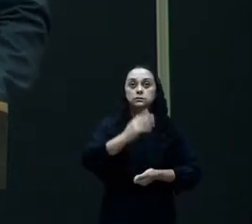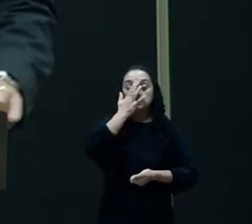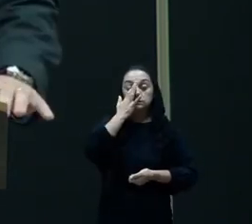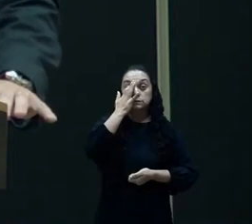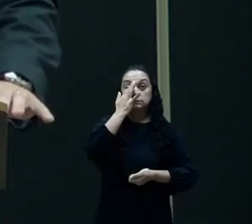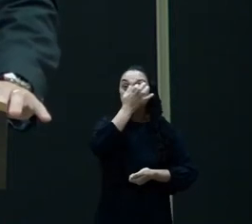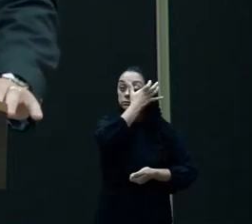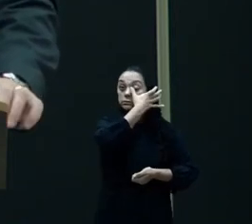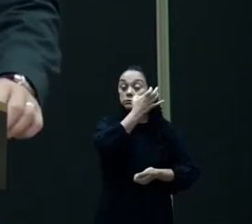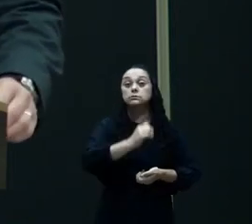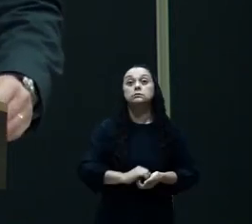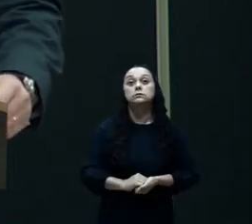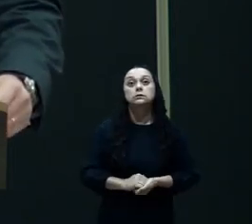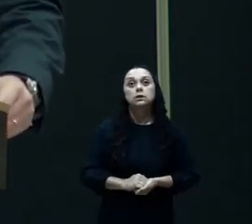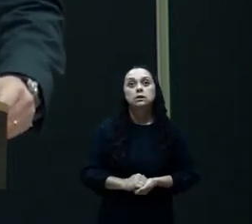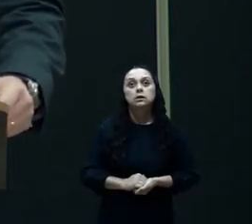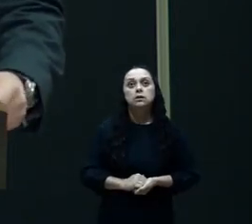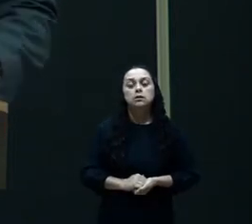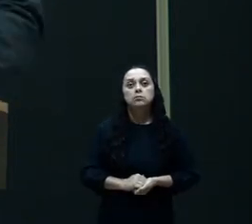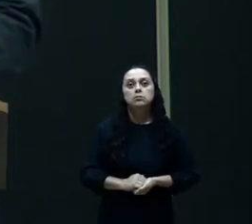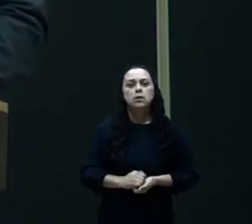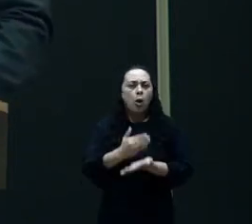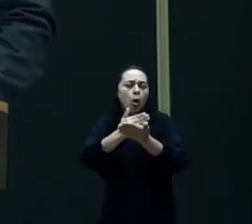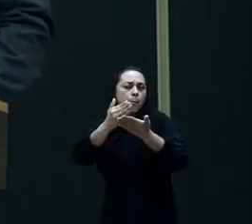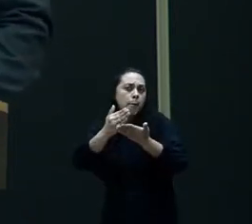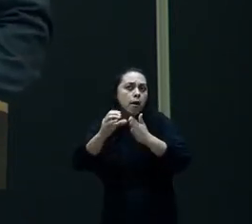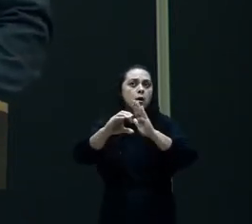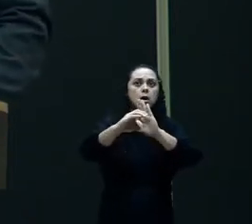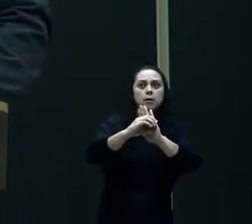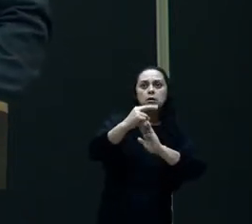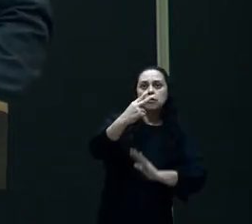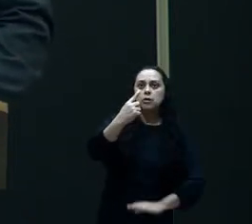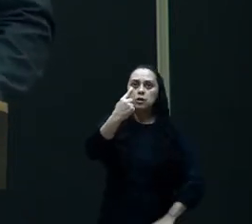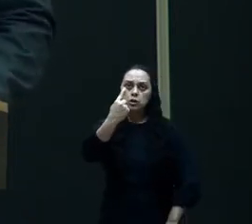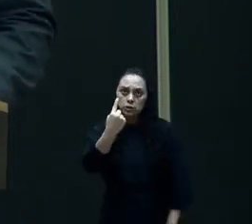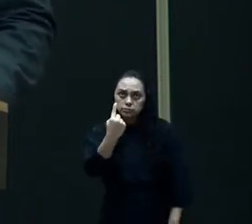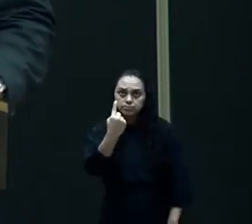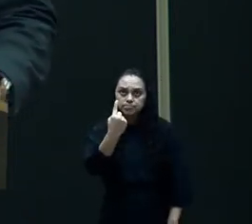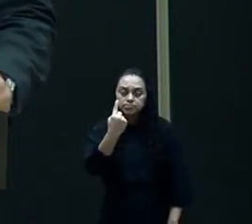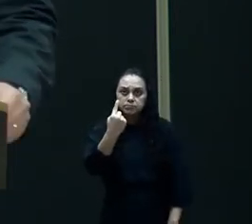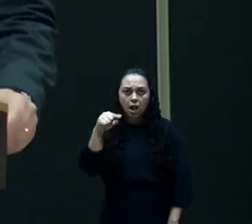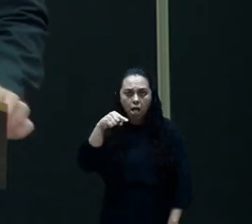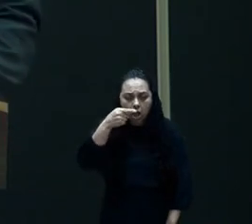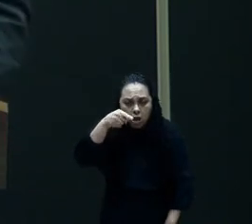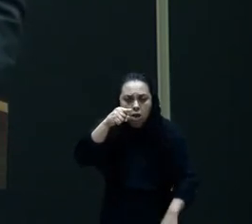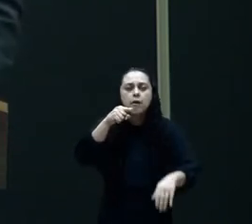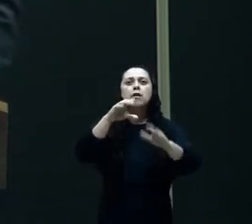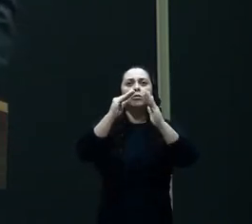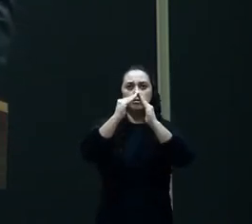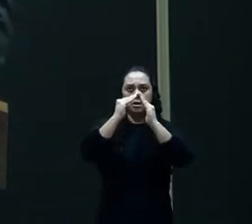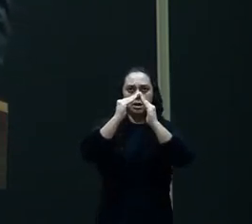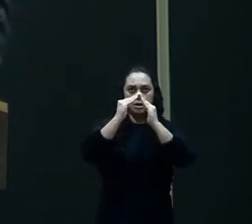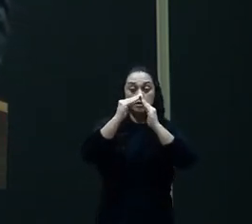comece pode começar do 21 e eu tenho certeza que você vai ter uma visão melhor do que